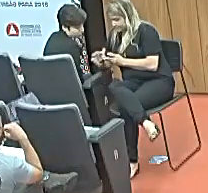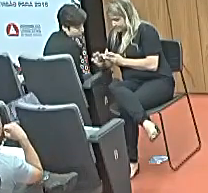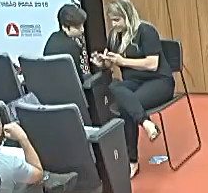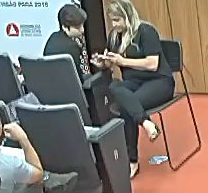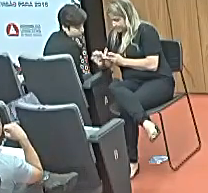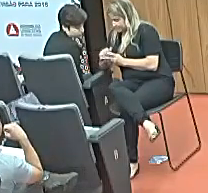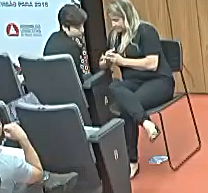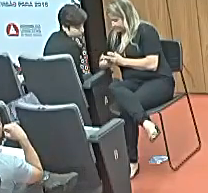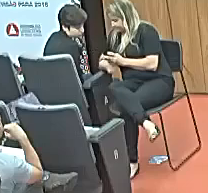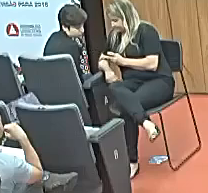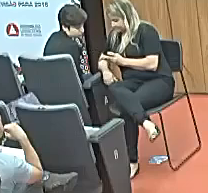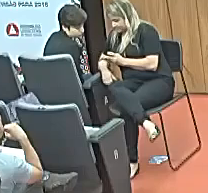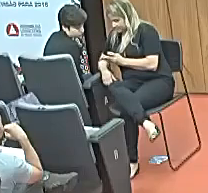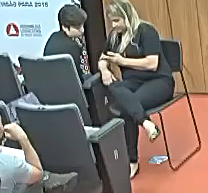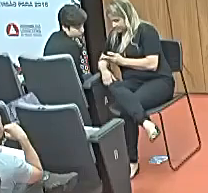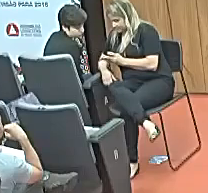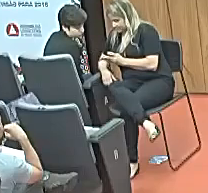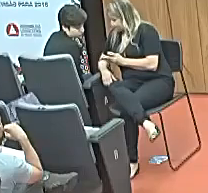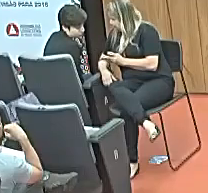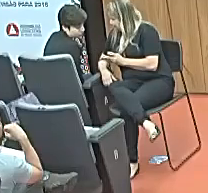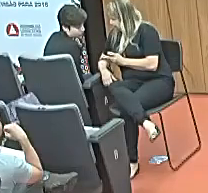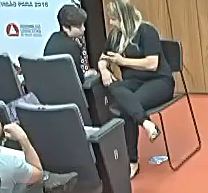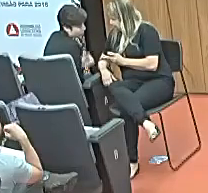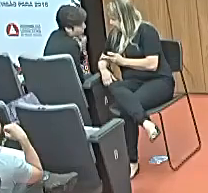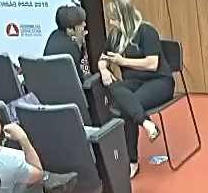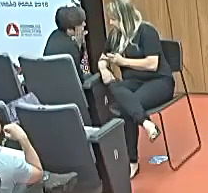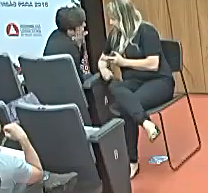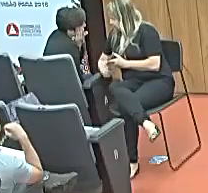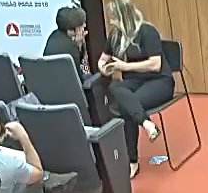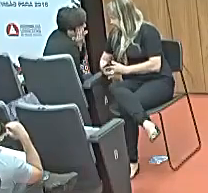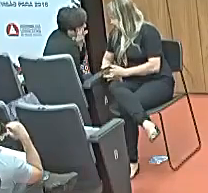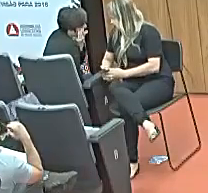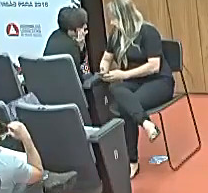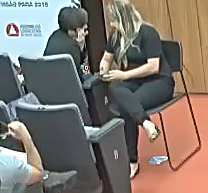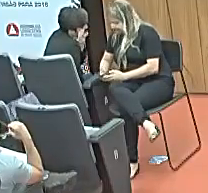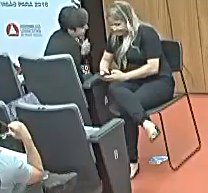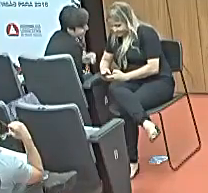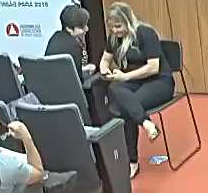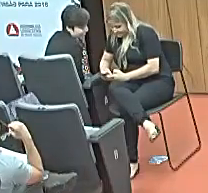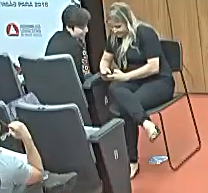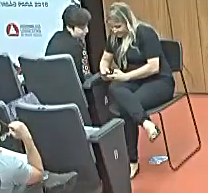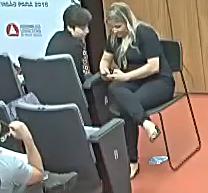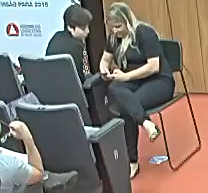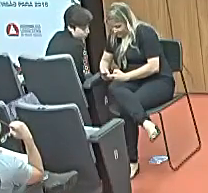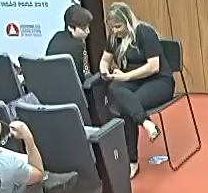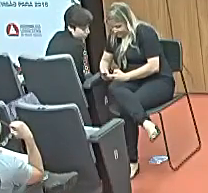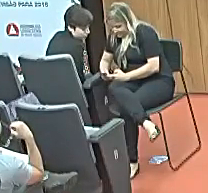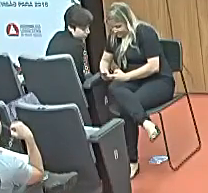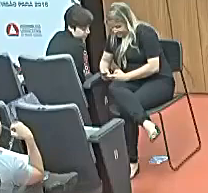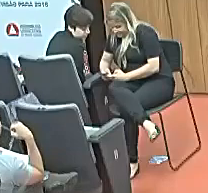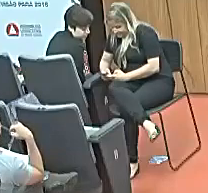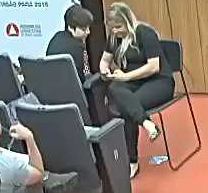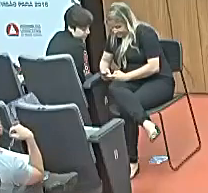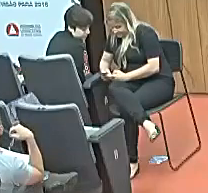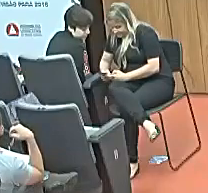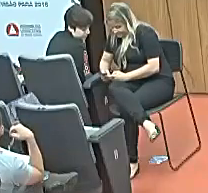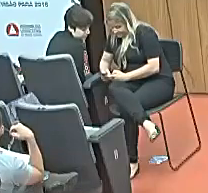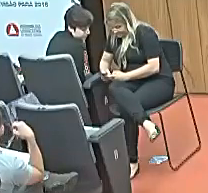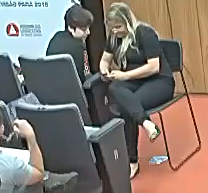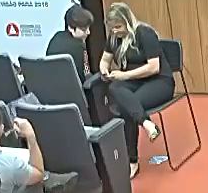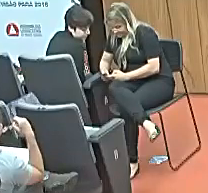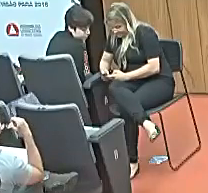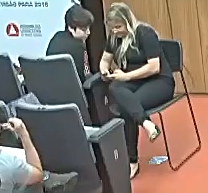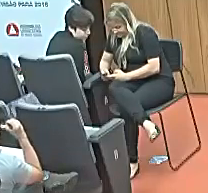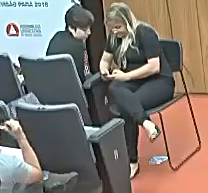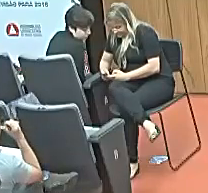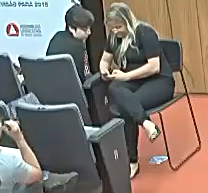conformarão os subgrupos gestão infraestrutura de direitos humanos promoção da igualdade racial enfrentamento ao racismo e promoção e